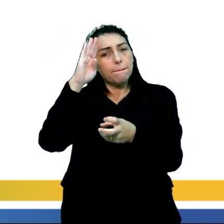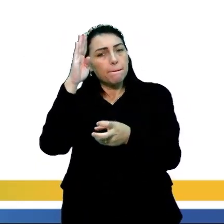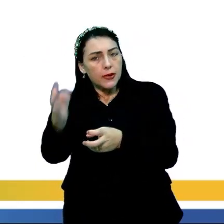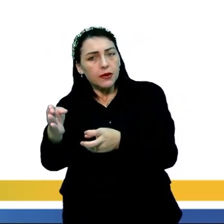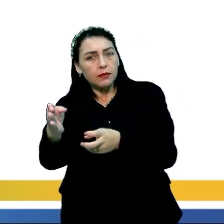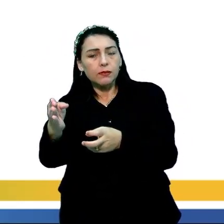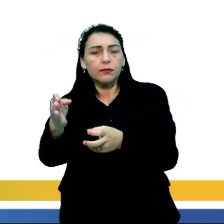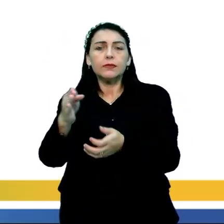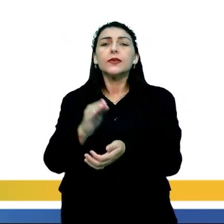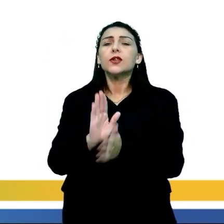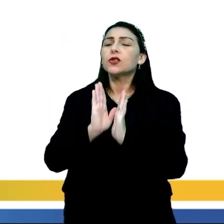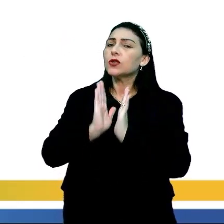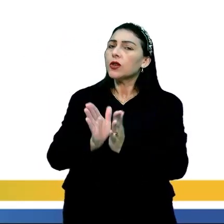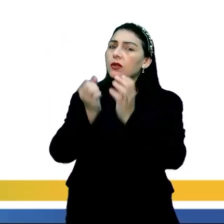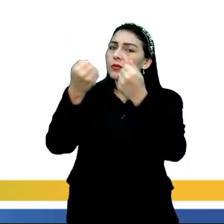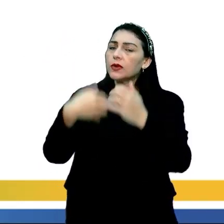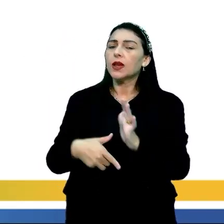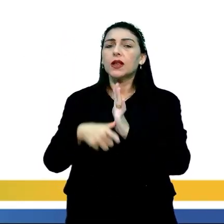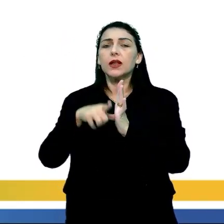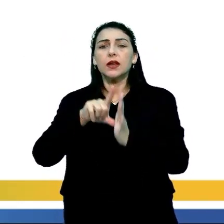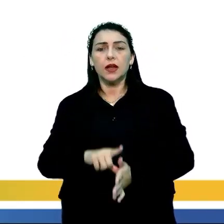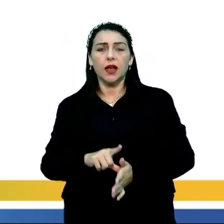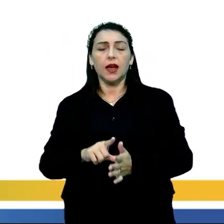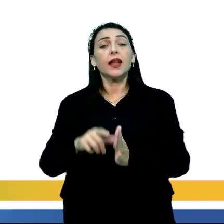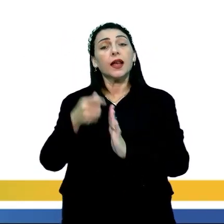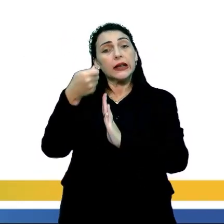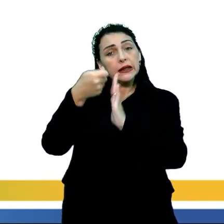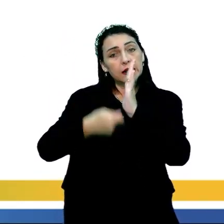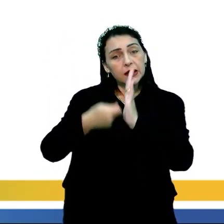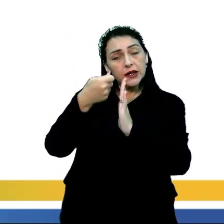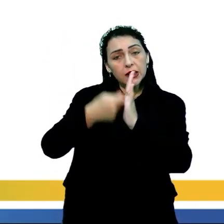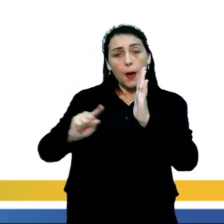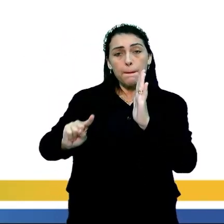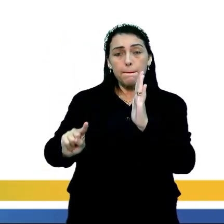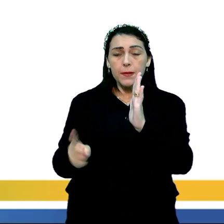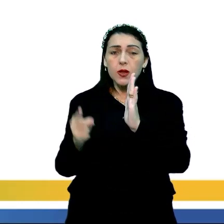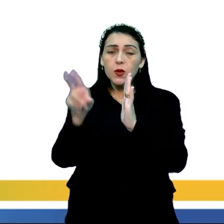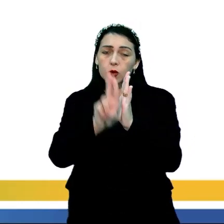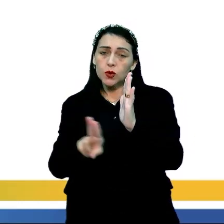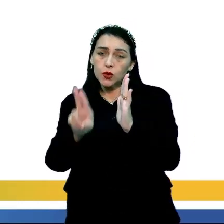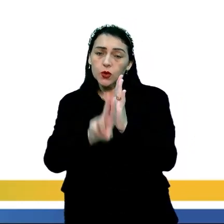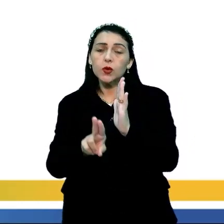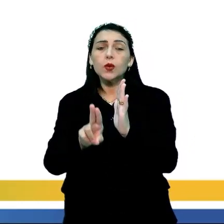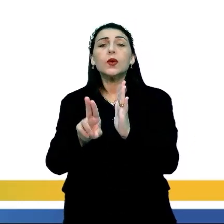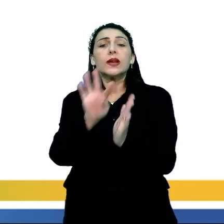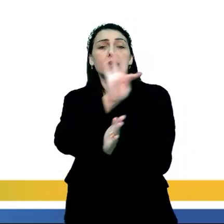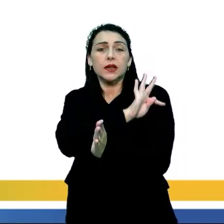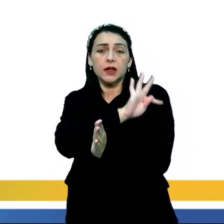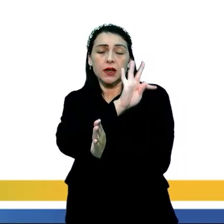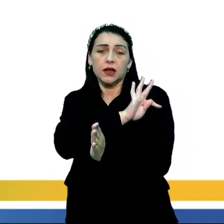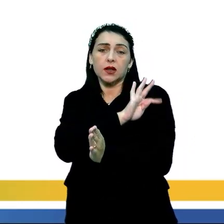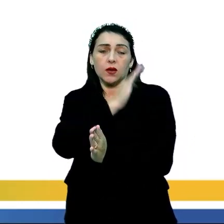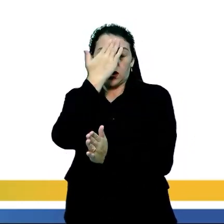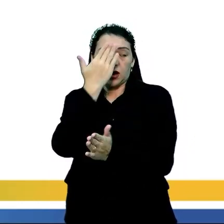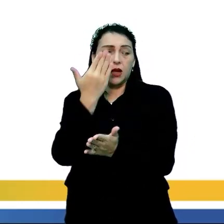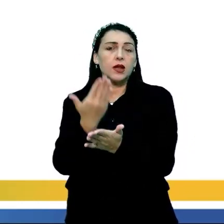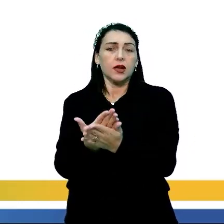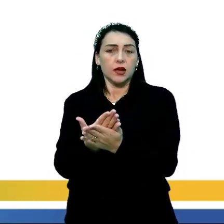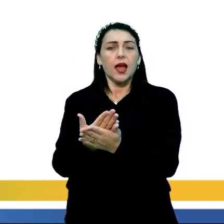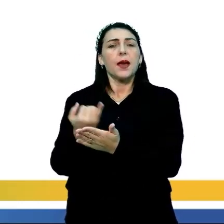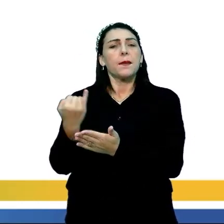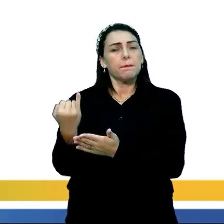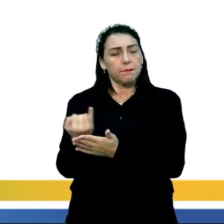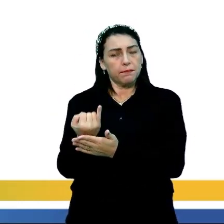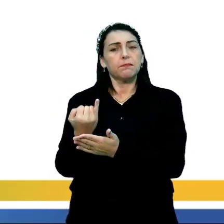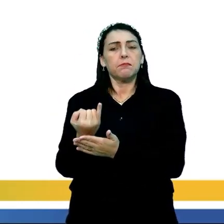E aí, como eu já havia comentado, né, a maioria das redações 1000 pontos utilizam essa técnica. Eu acredito que ela é muito